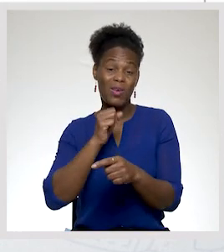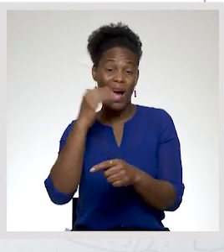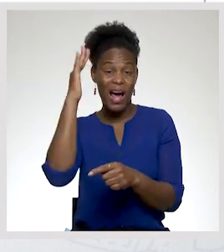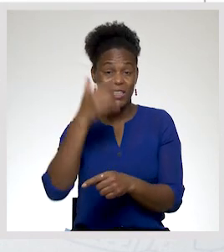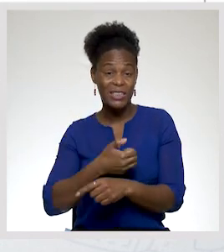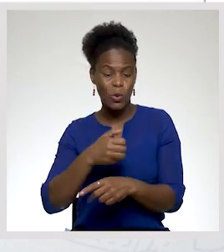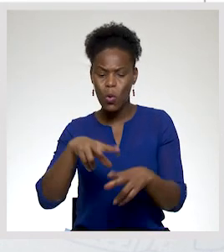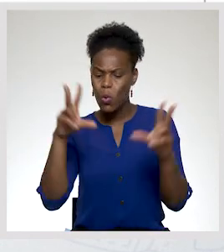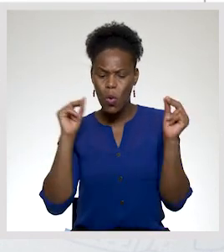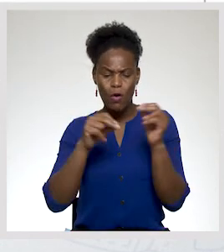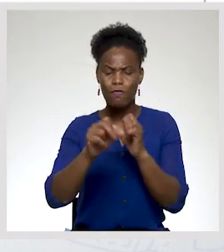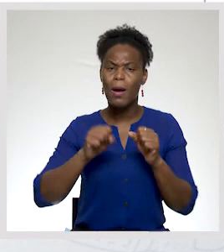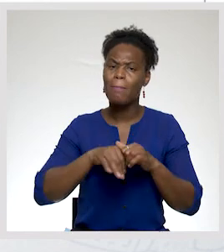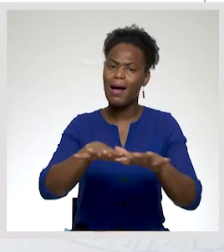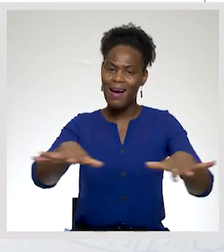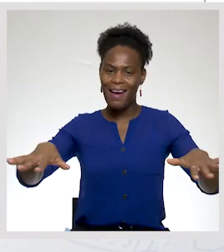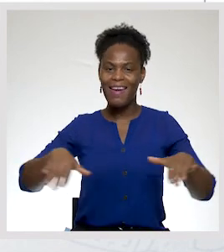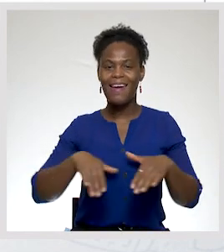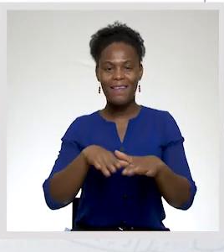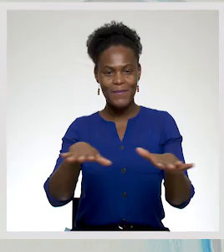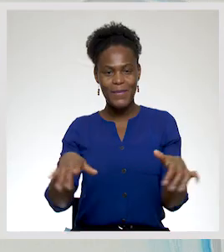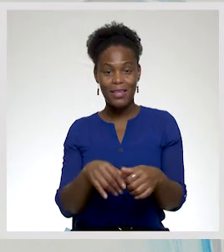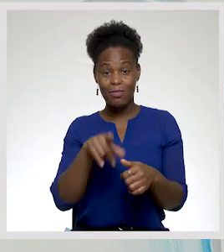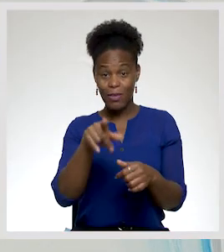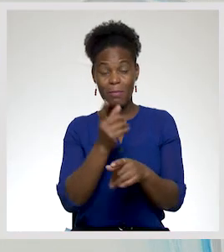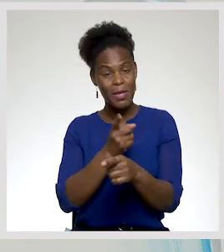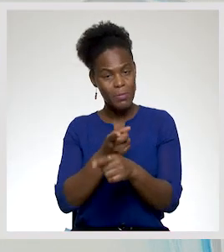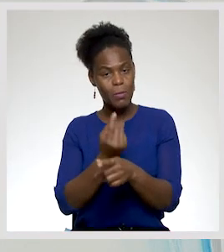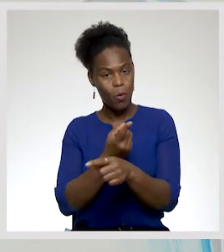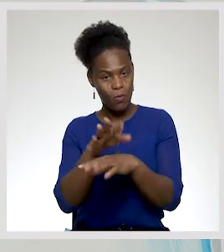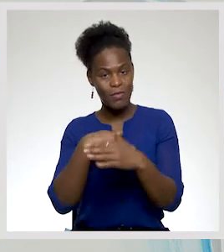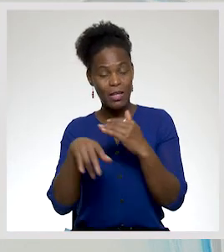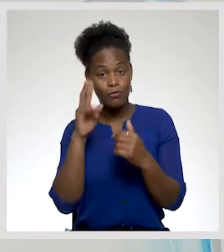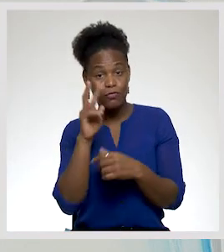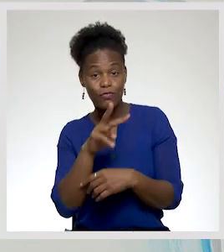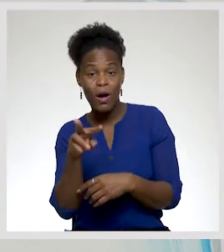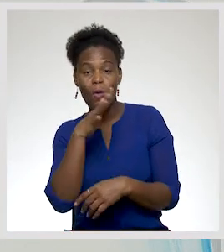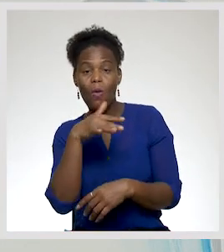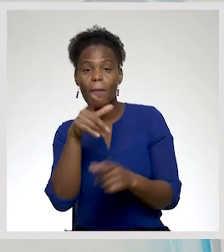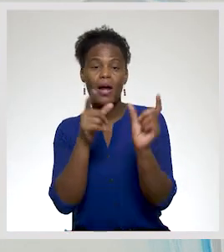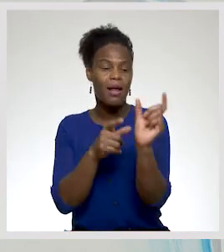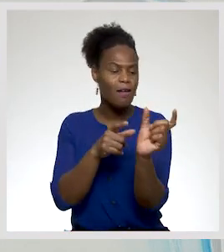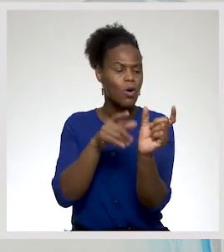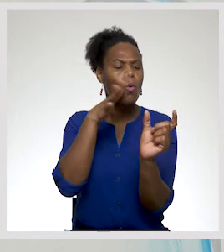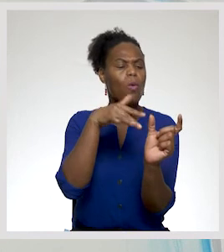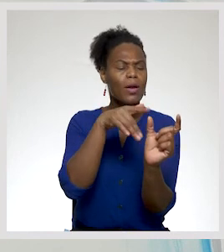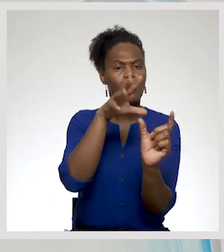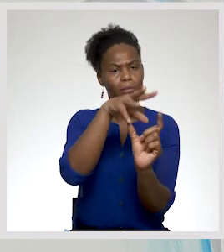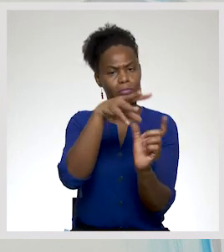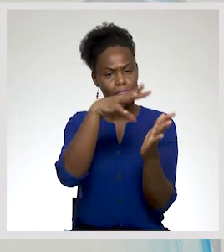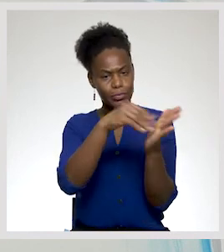anos nunca foi à praia. Terão de fazer a mesma coisa. Identifiquem essas